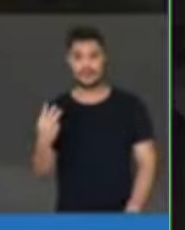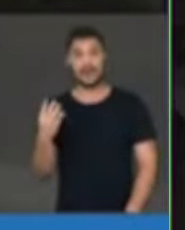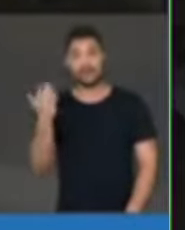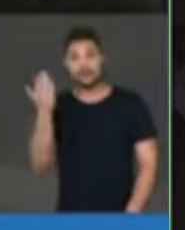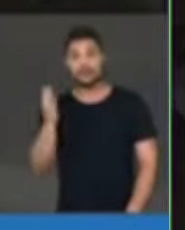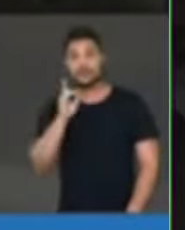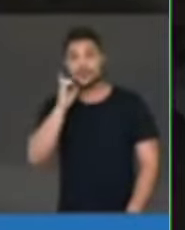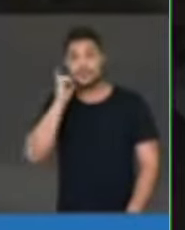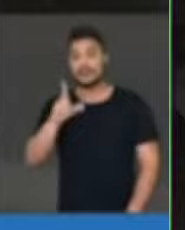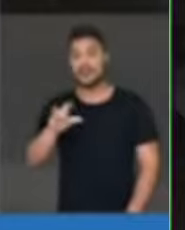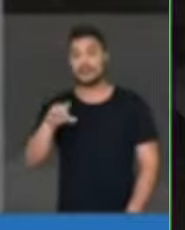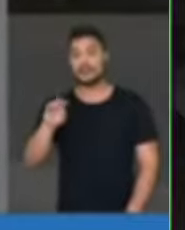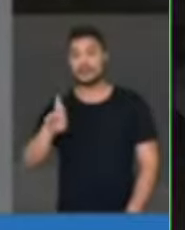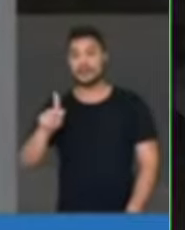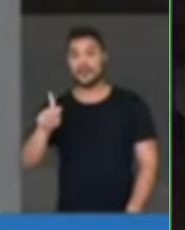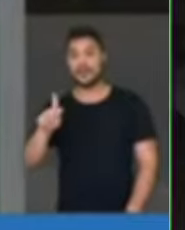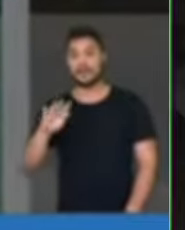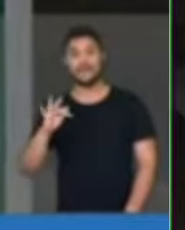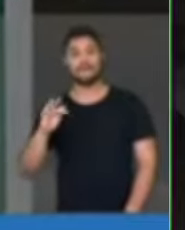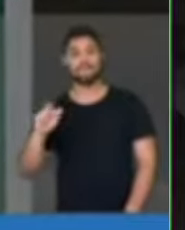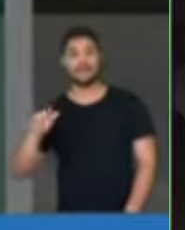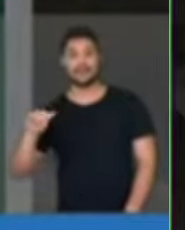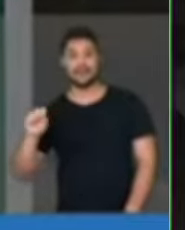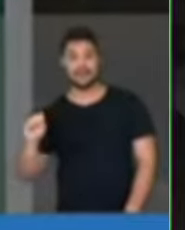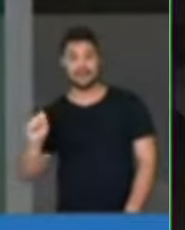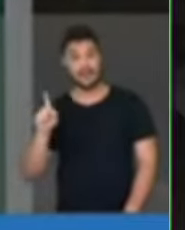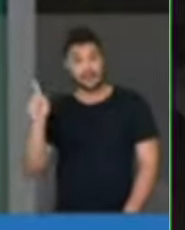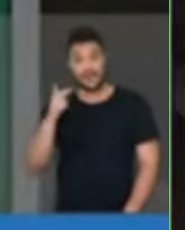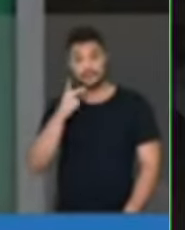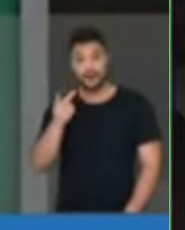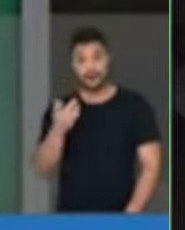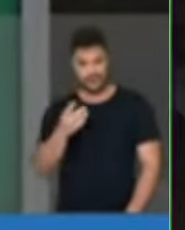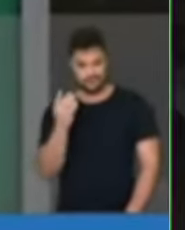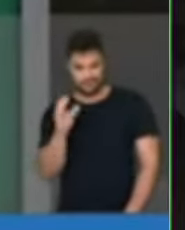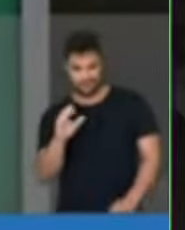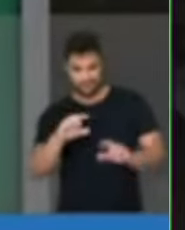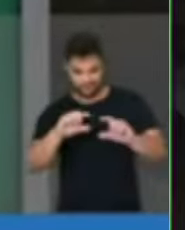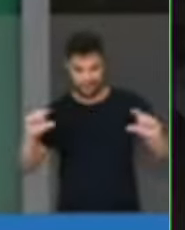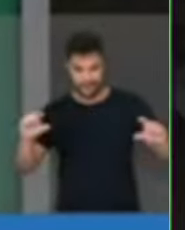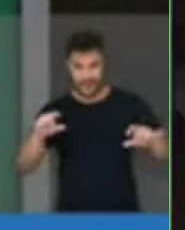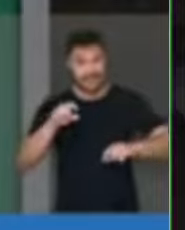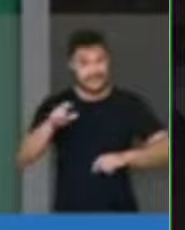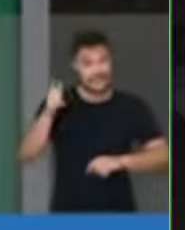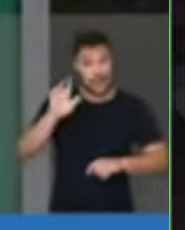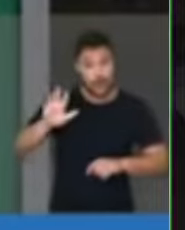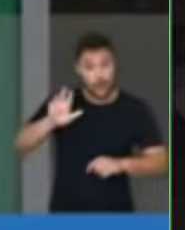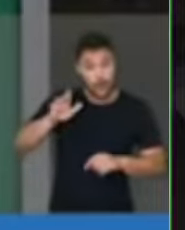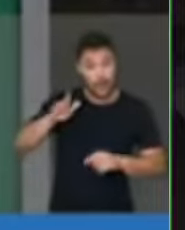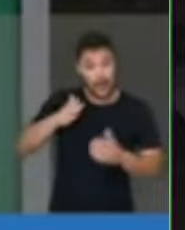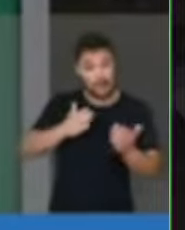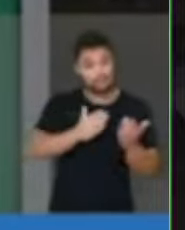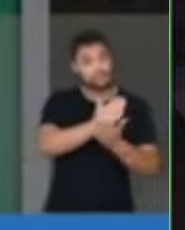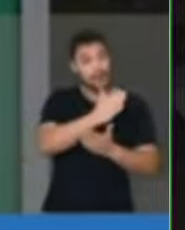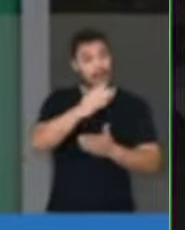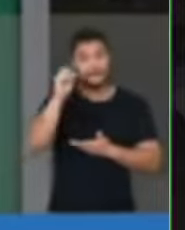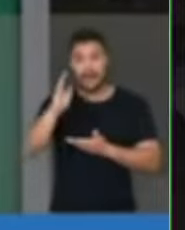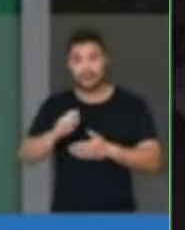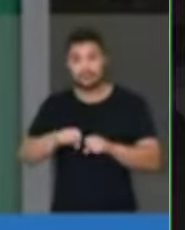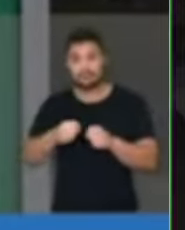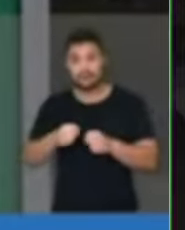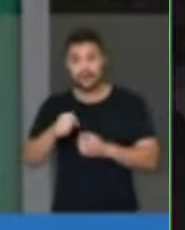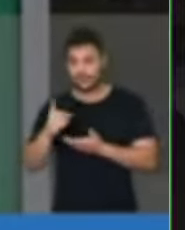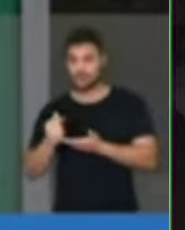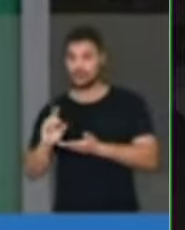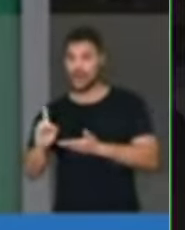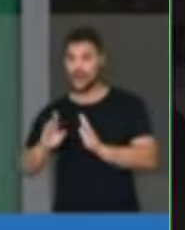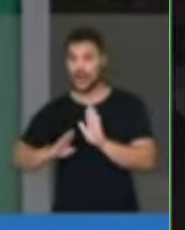deputado Lindbergh Farias. Diziam que se Lula ganhasse, o Brasil ia afundar, que o dólar ia subir